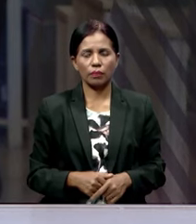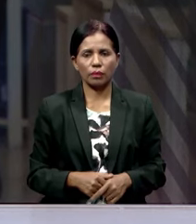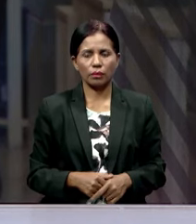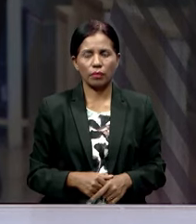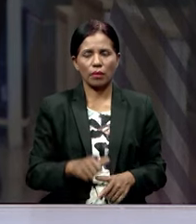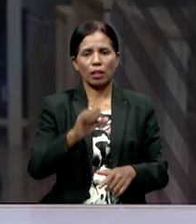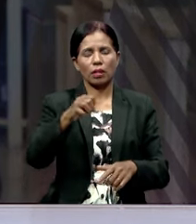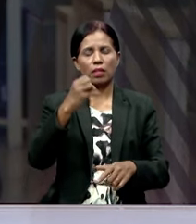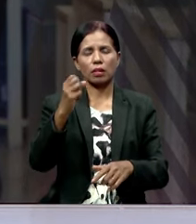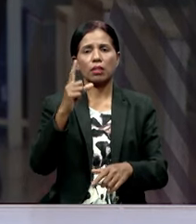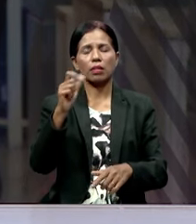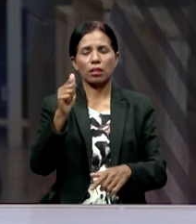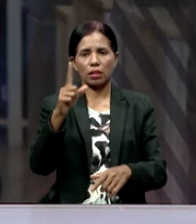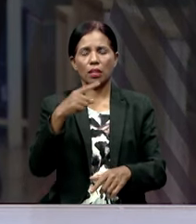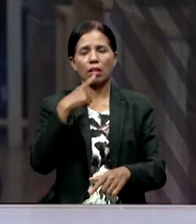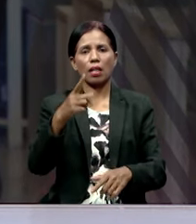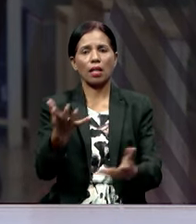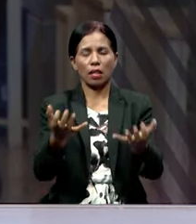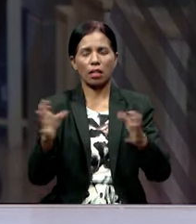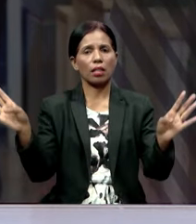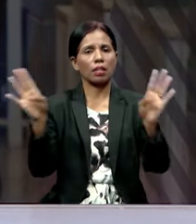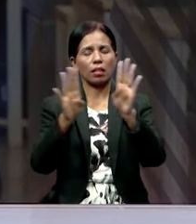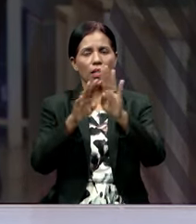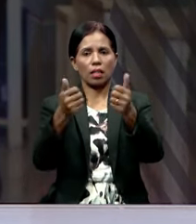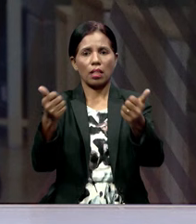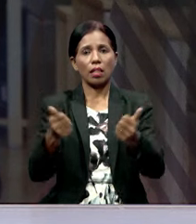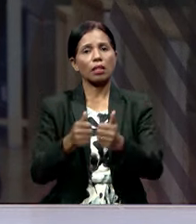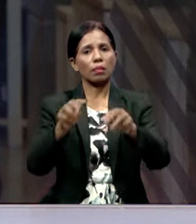Hacer crítica governo tamba karaktaka arte marcial.